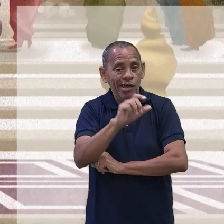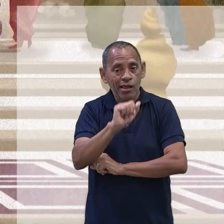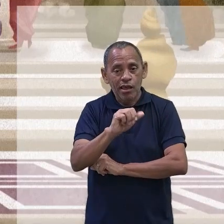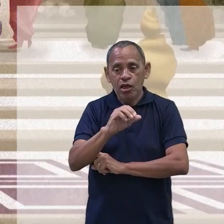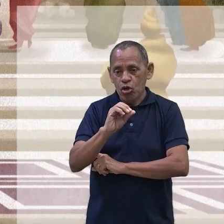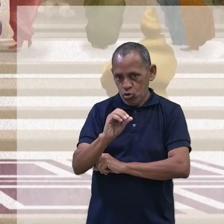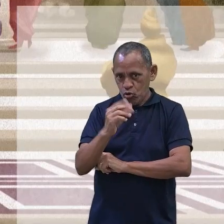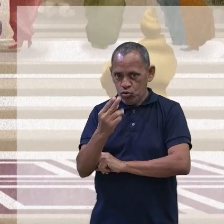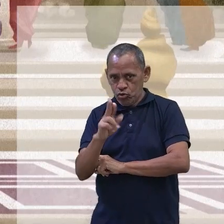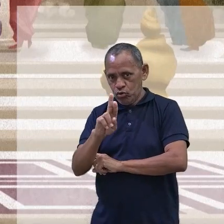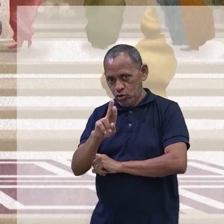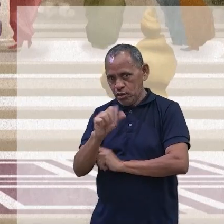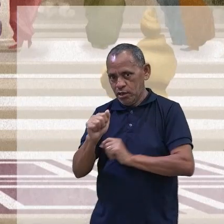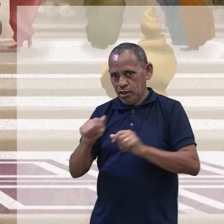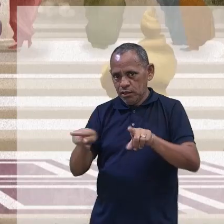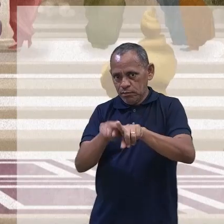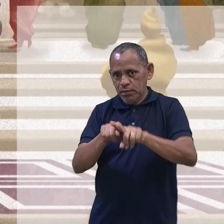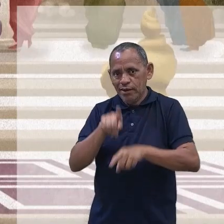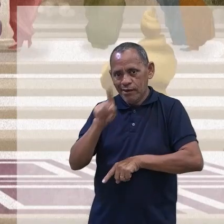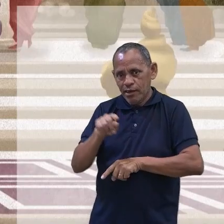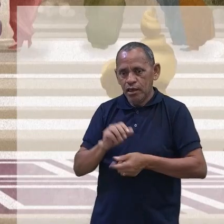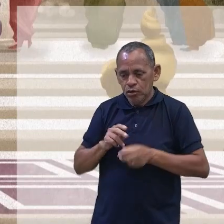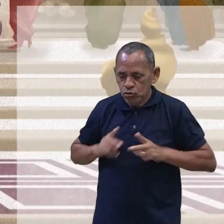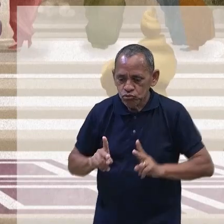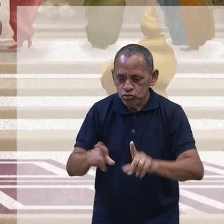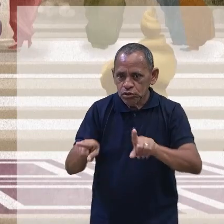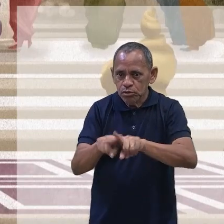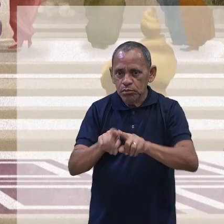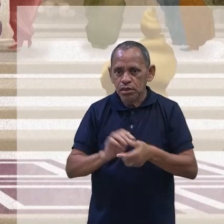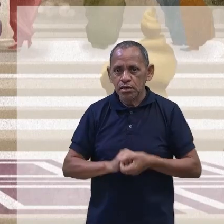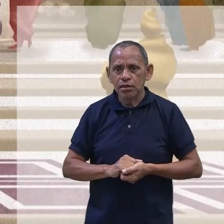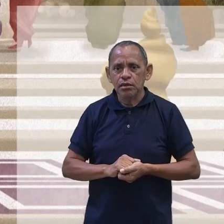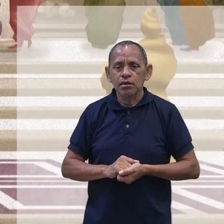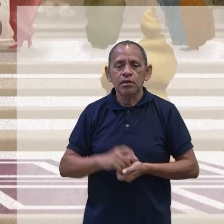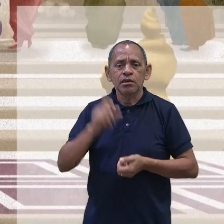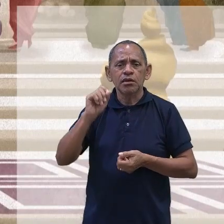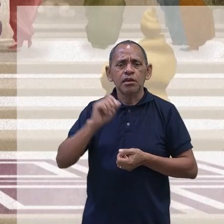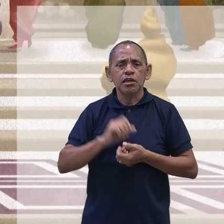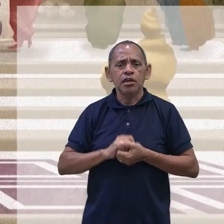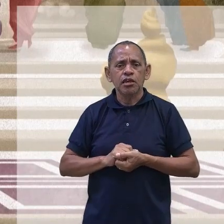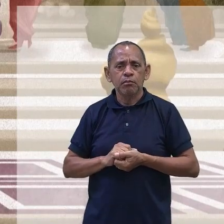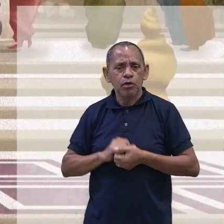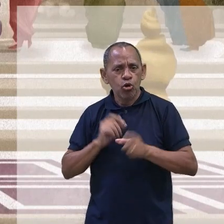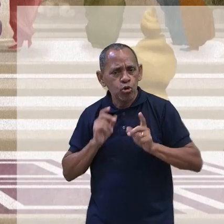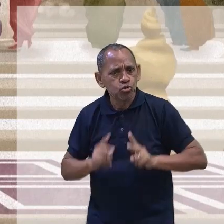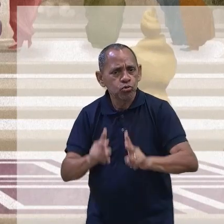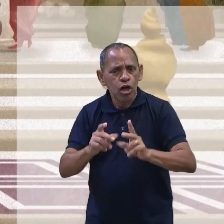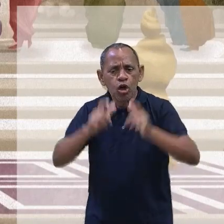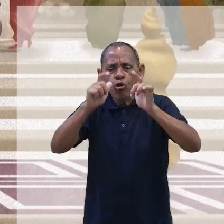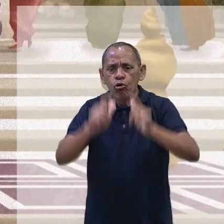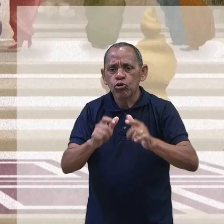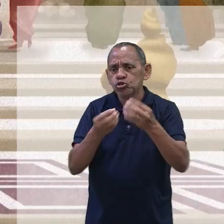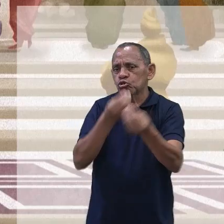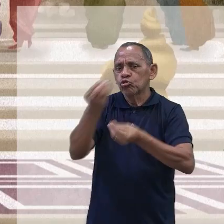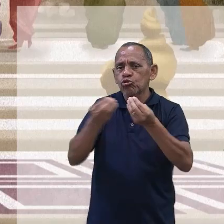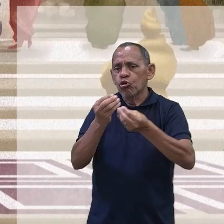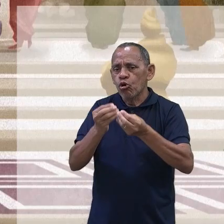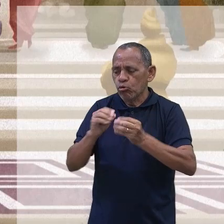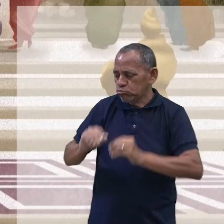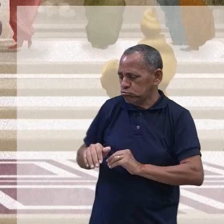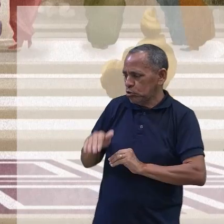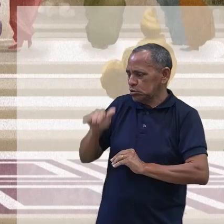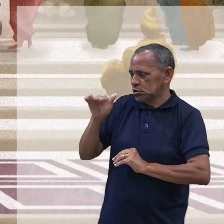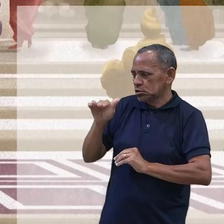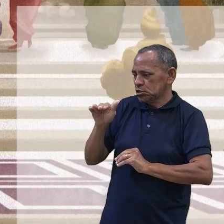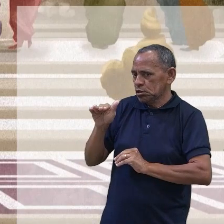e contínuo e um. Que horto há para apurar? Onde? Como iria crescer,